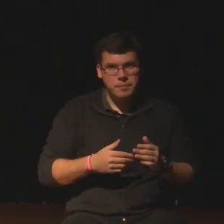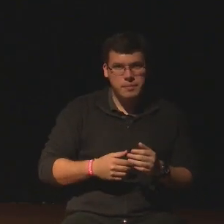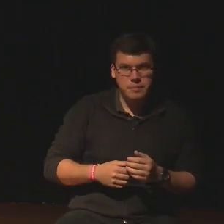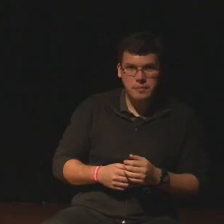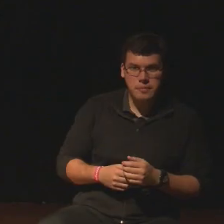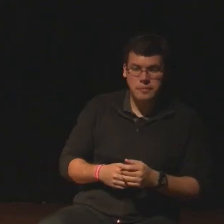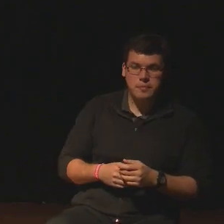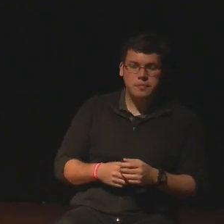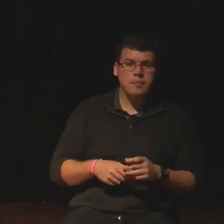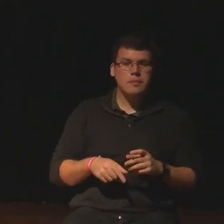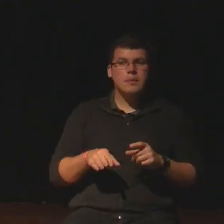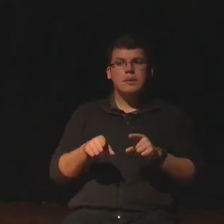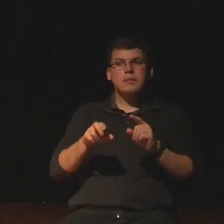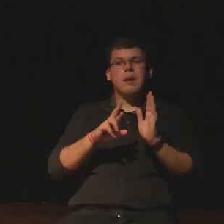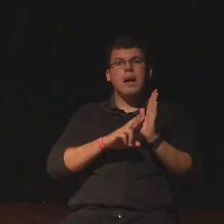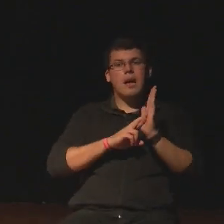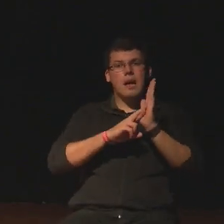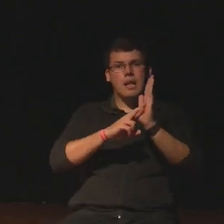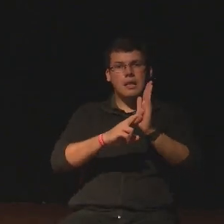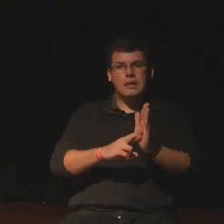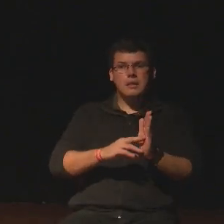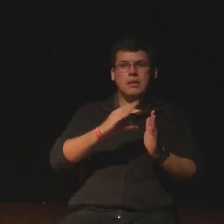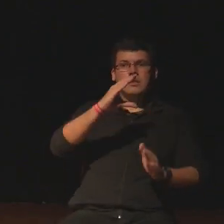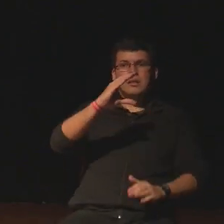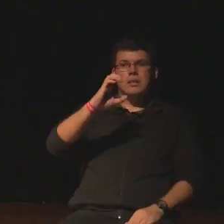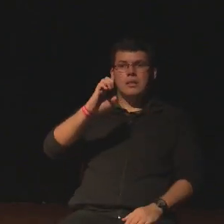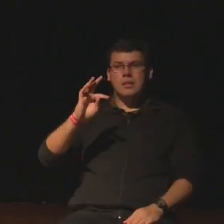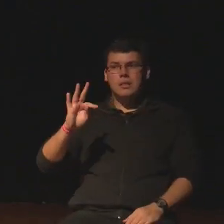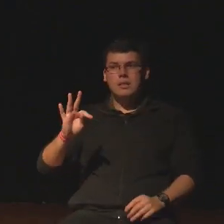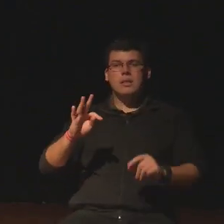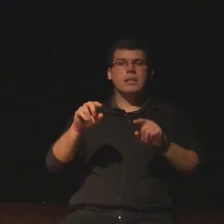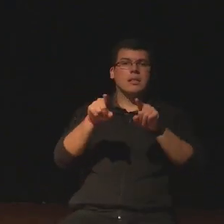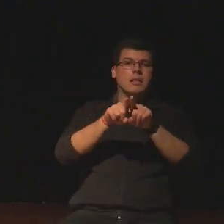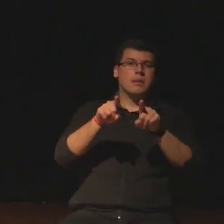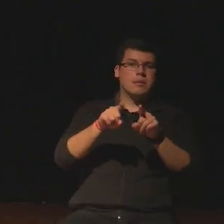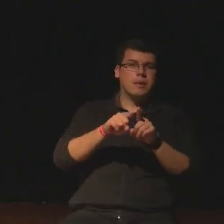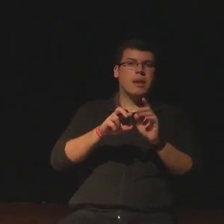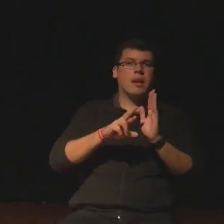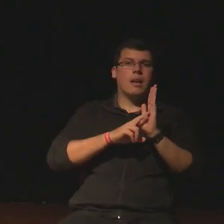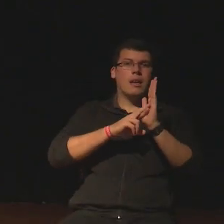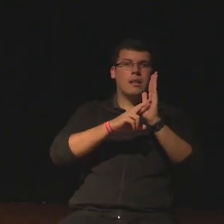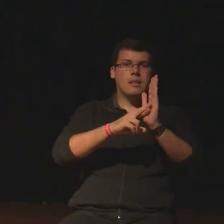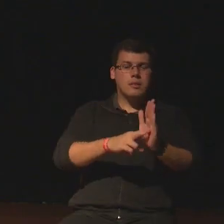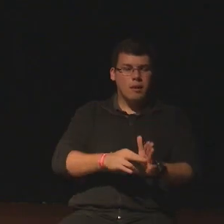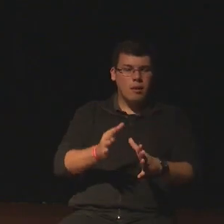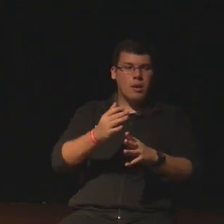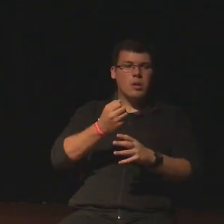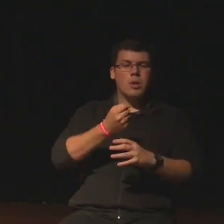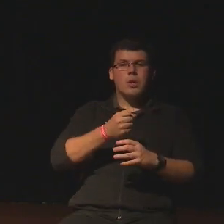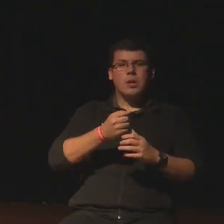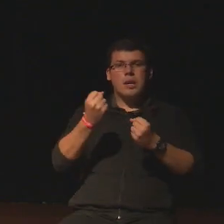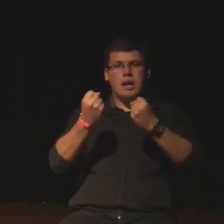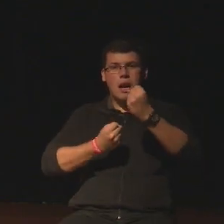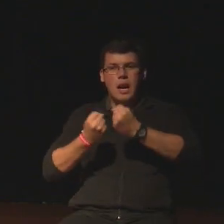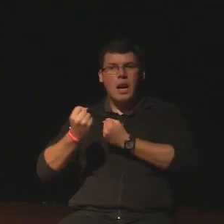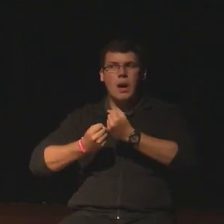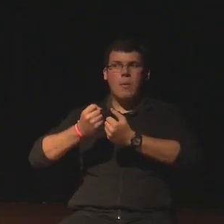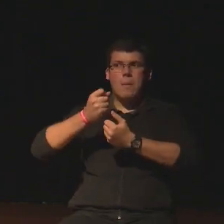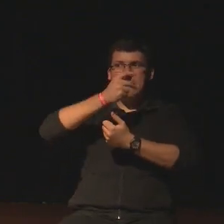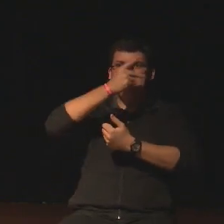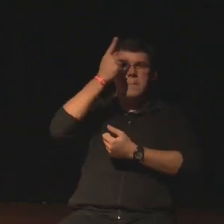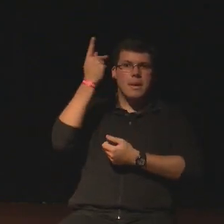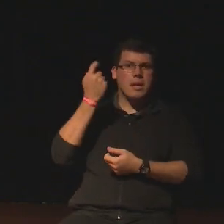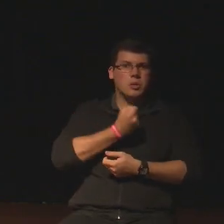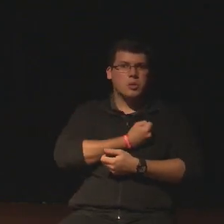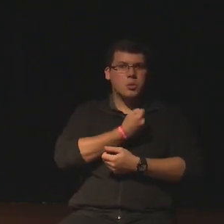da CET, o relatório, eles fazem um relatório com contagem de veículos, contagem de pessoas aqui